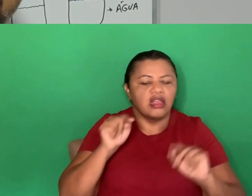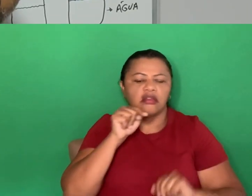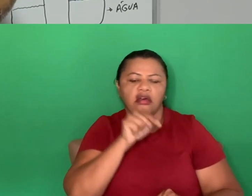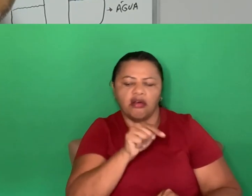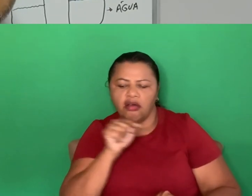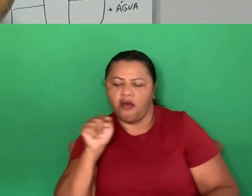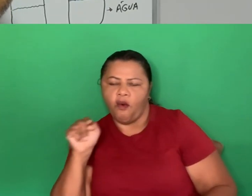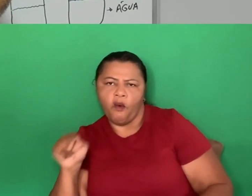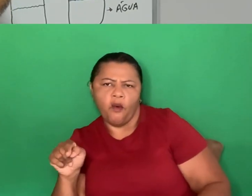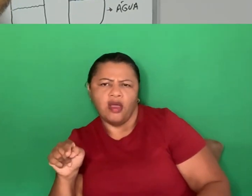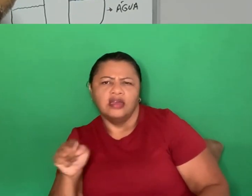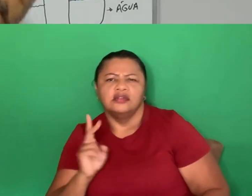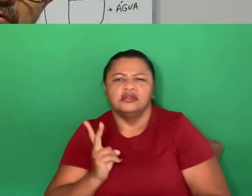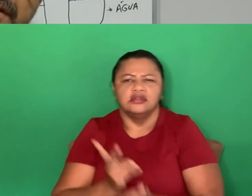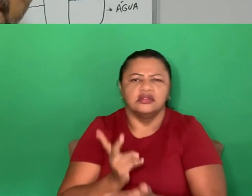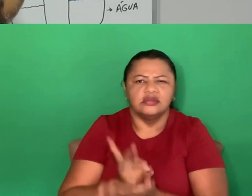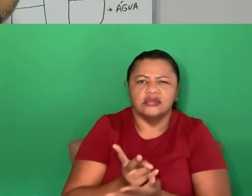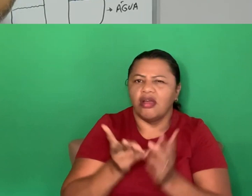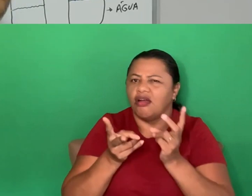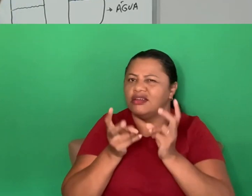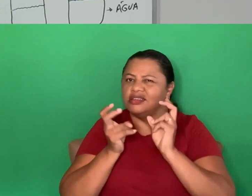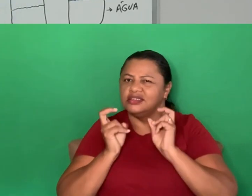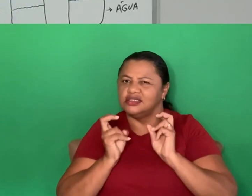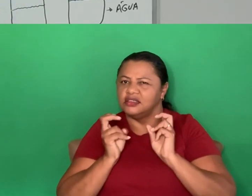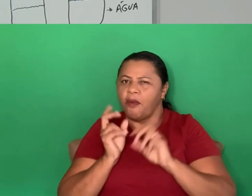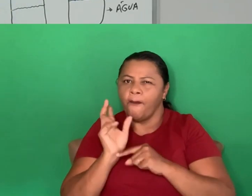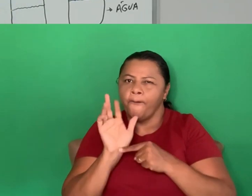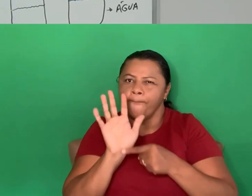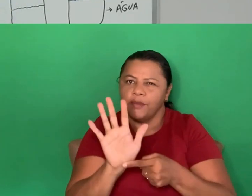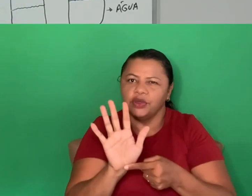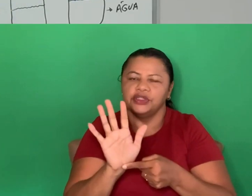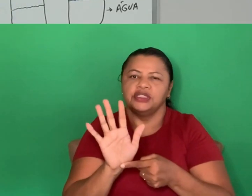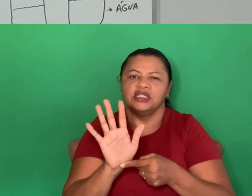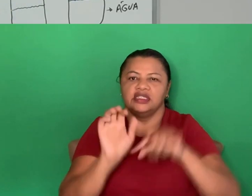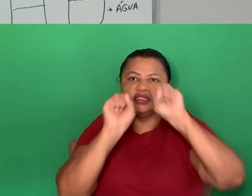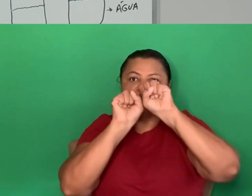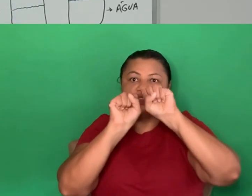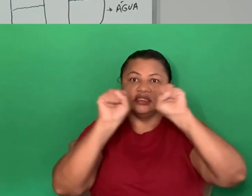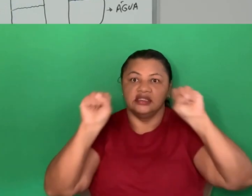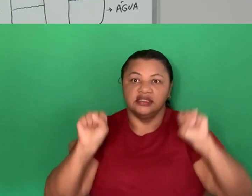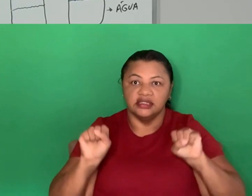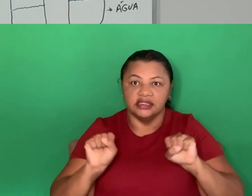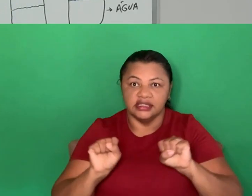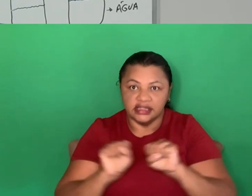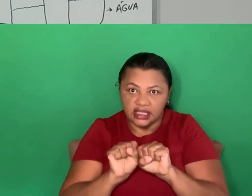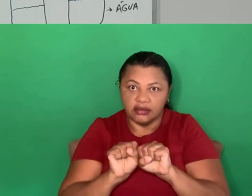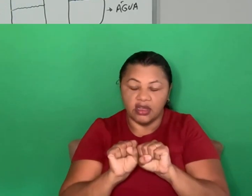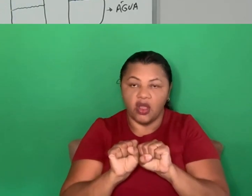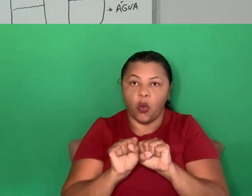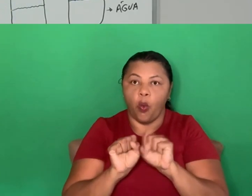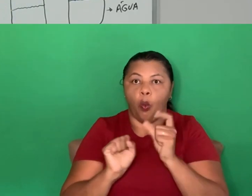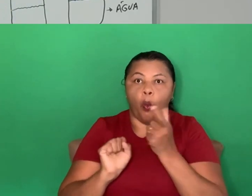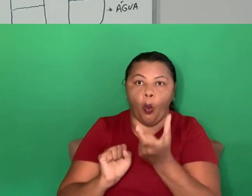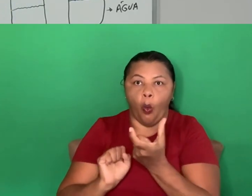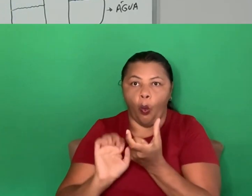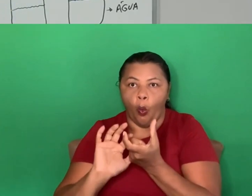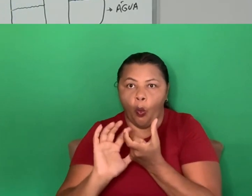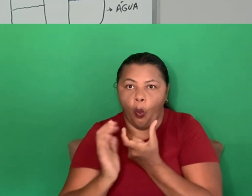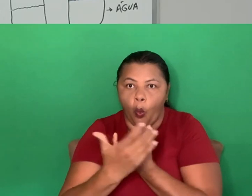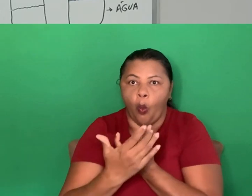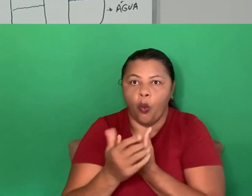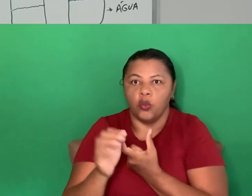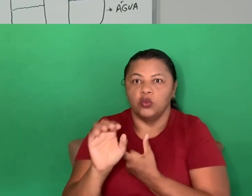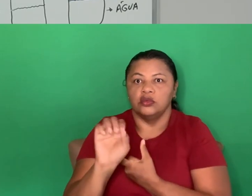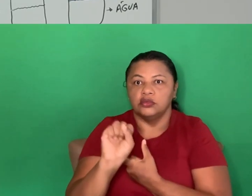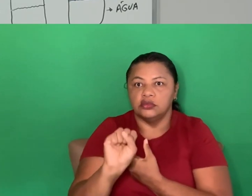é que é, por que seca, como é que eu troco aqui a tinta, por que derrama, enfim. Eu vou abrir esse pincel, olhar dentro dele, né, fazer